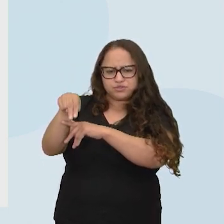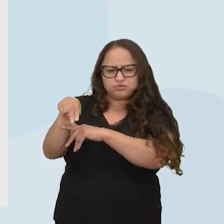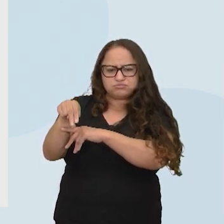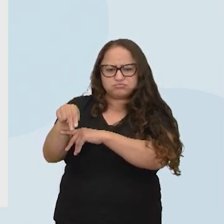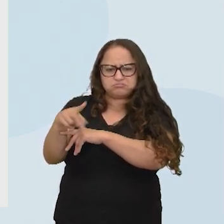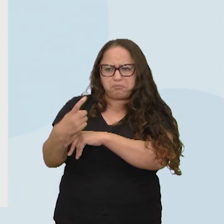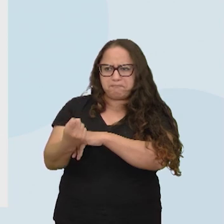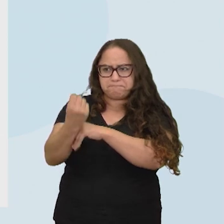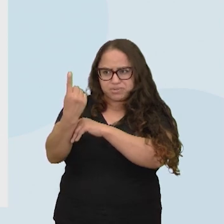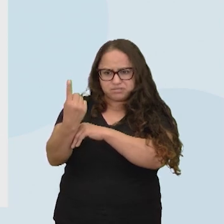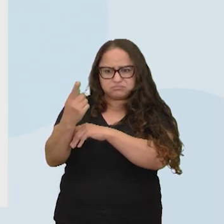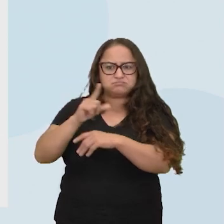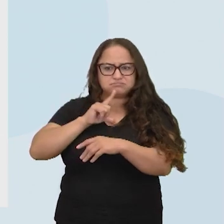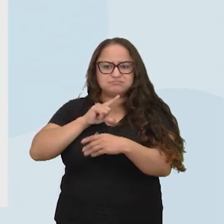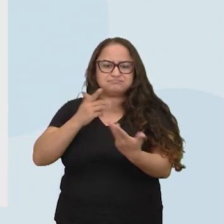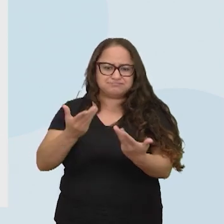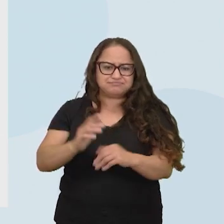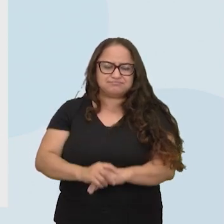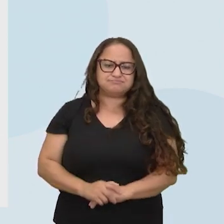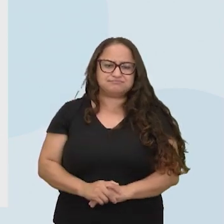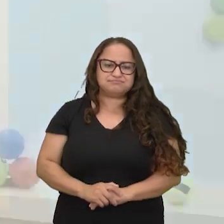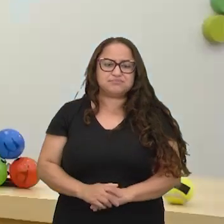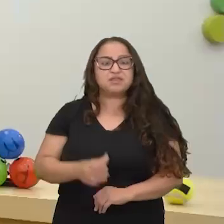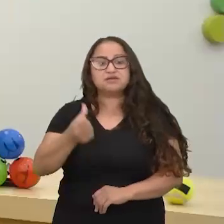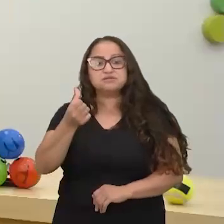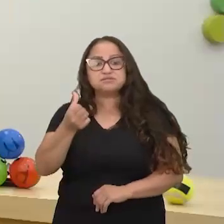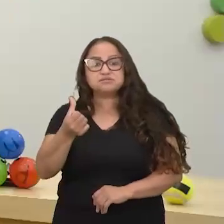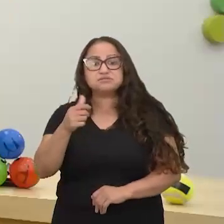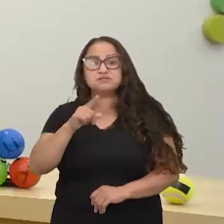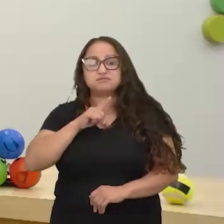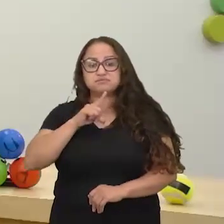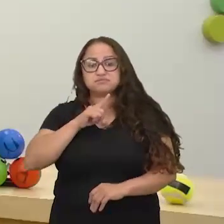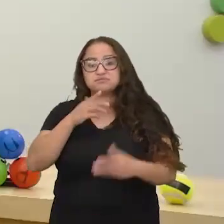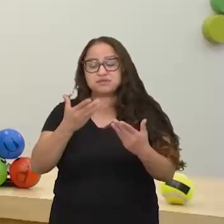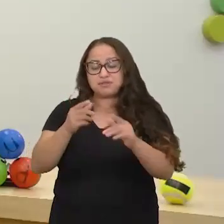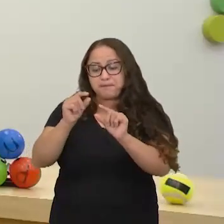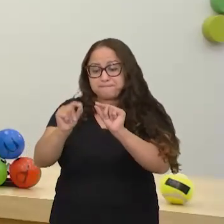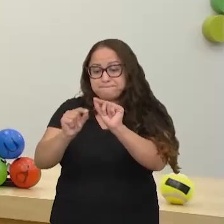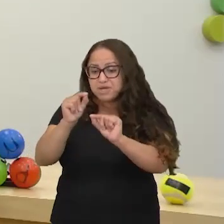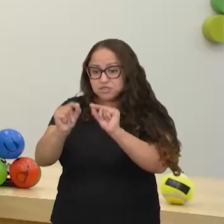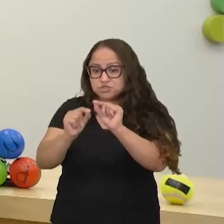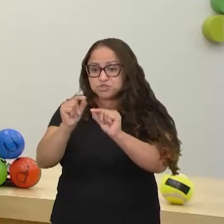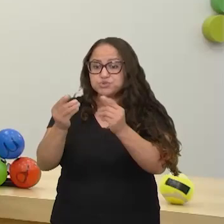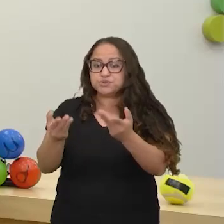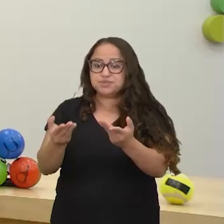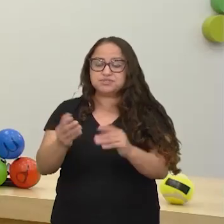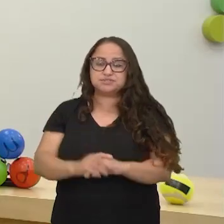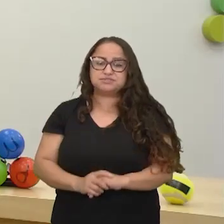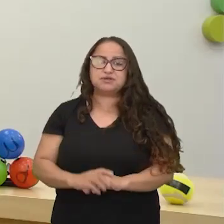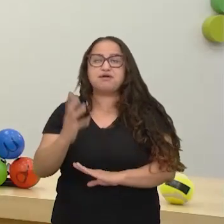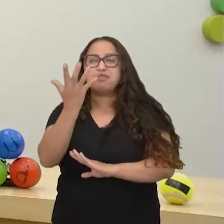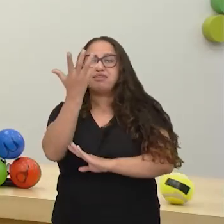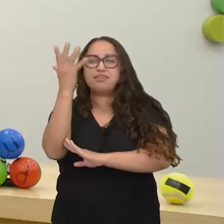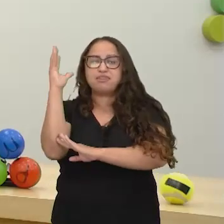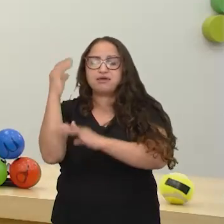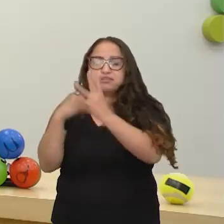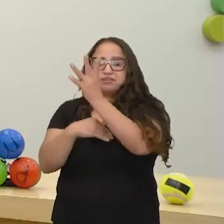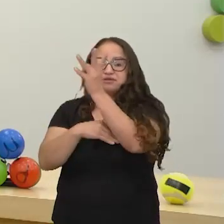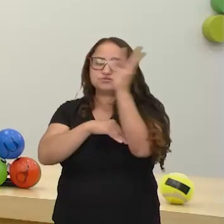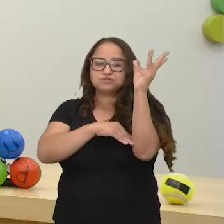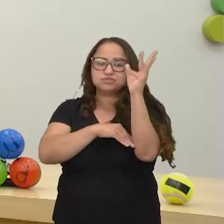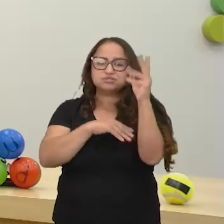né? O estranho, né? No caso, a letrinha S. Então são 6 quarks aí, né? No caso, na natureza. Então você tem